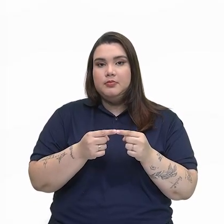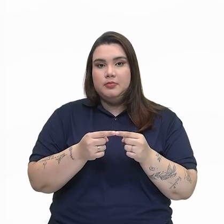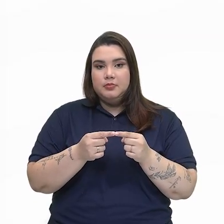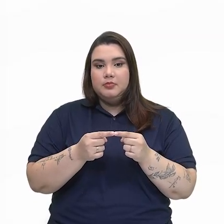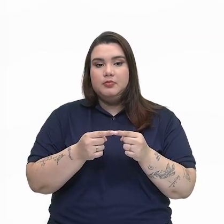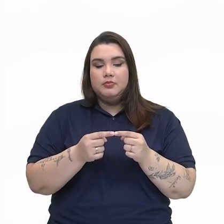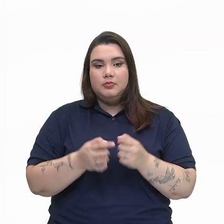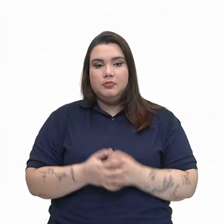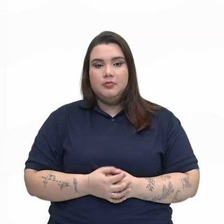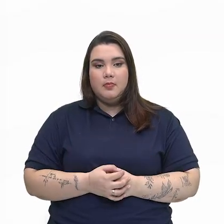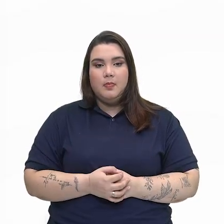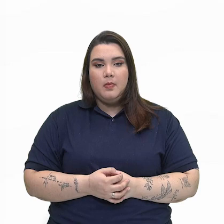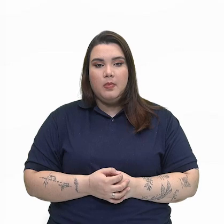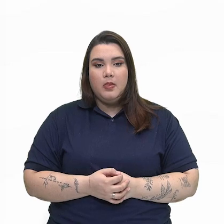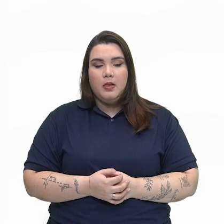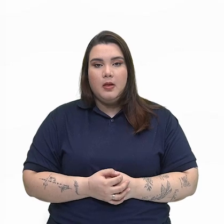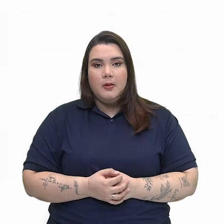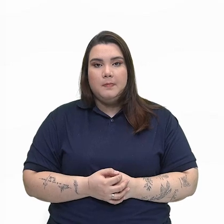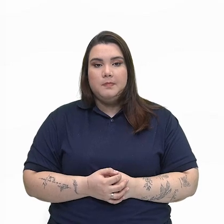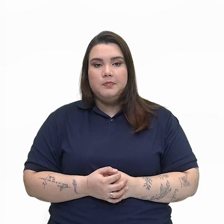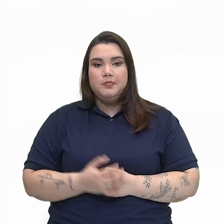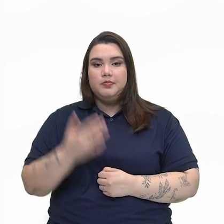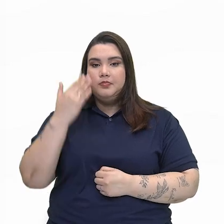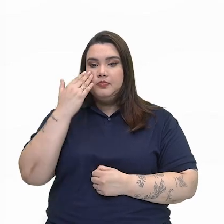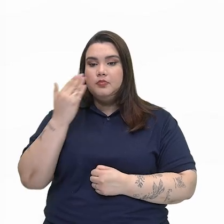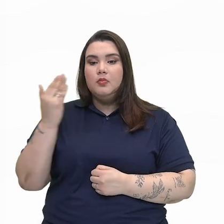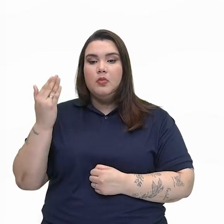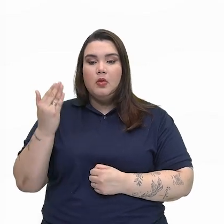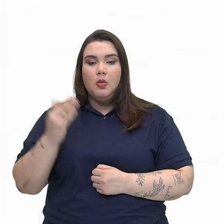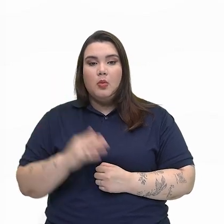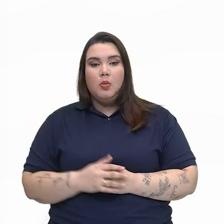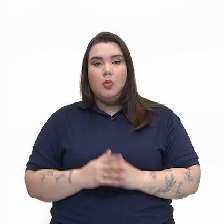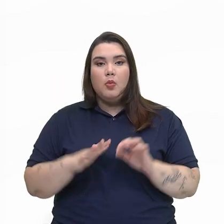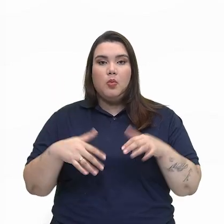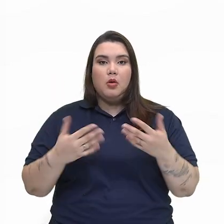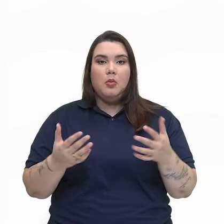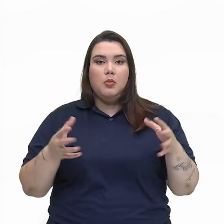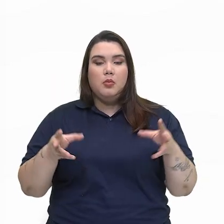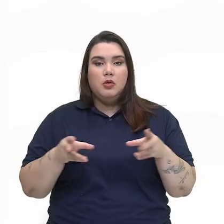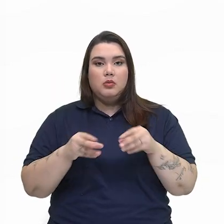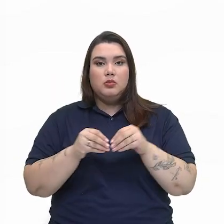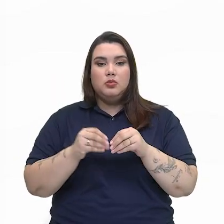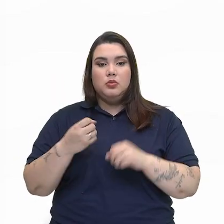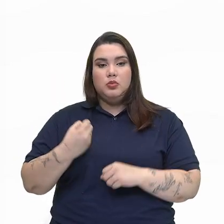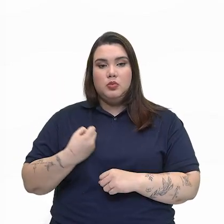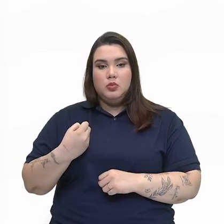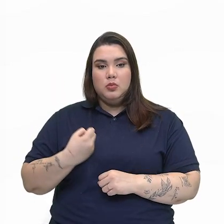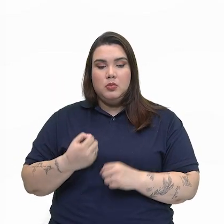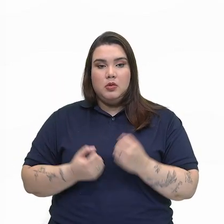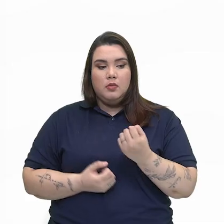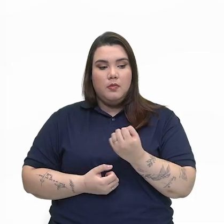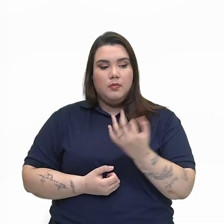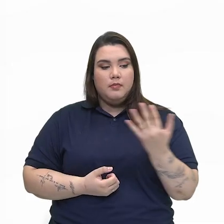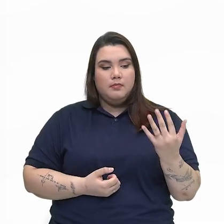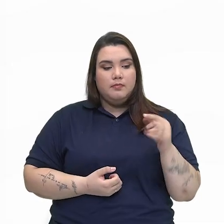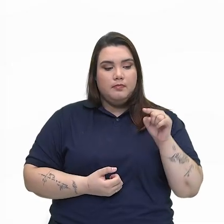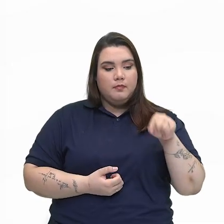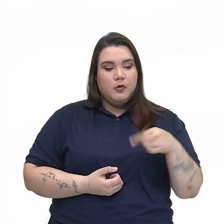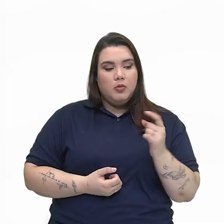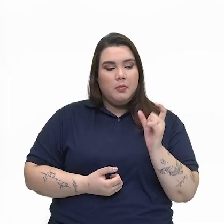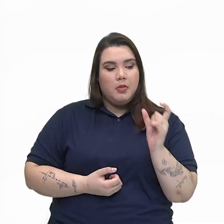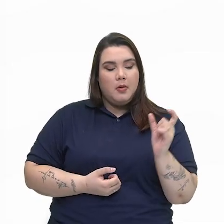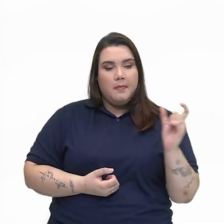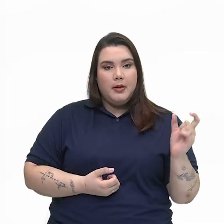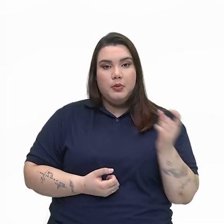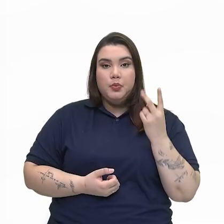porque a questão, eu quero o quê? Qual o arredondamento com duas casas